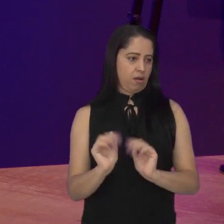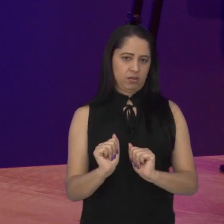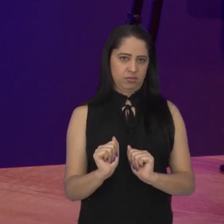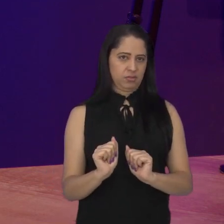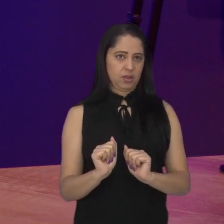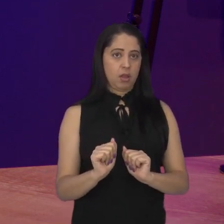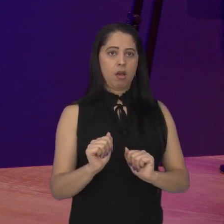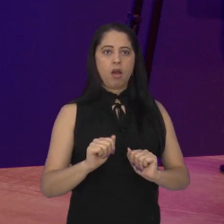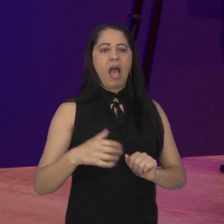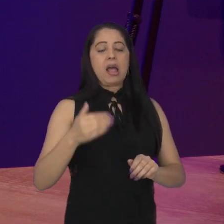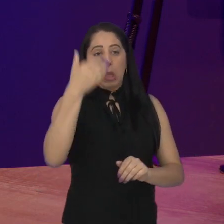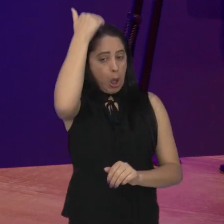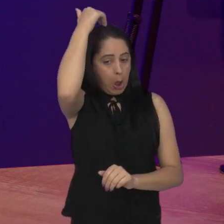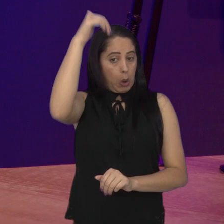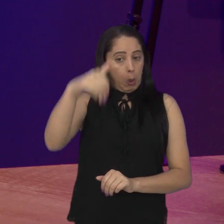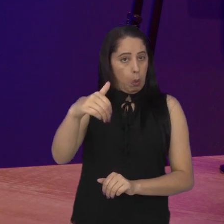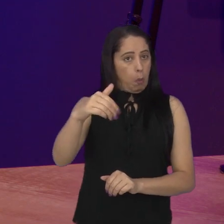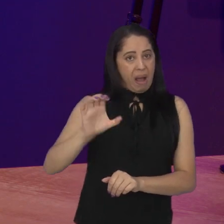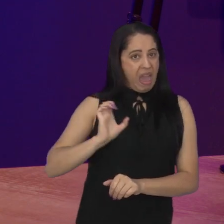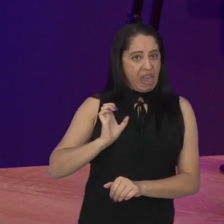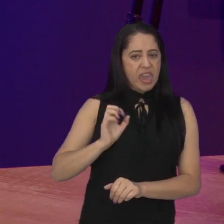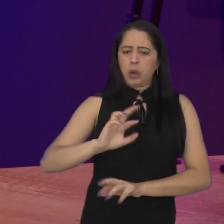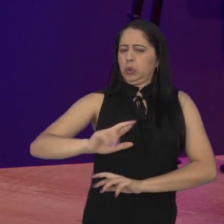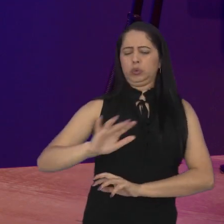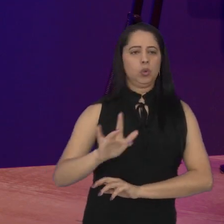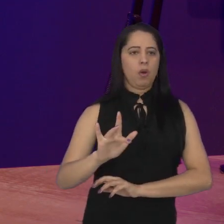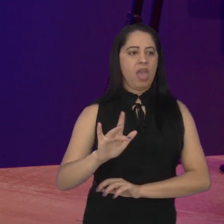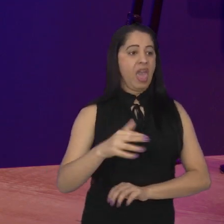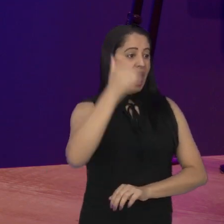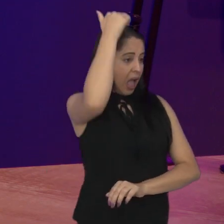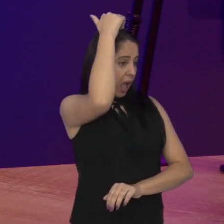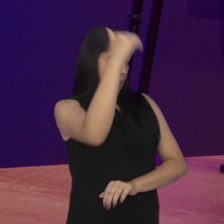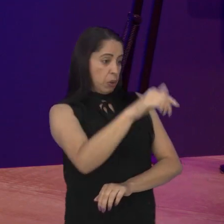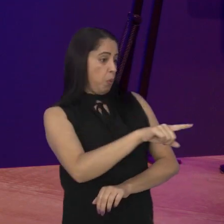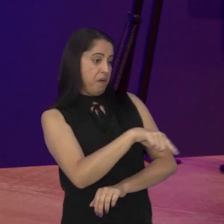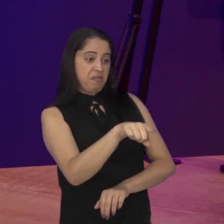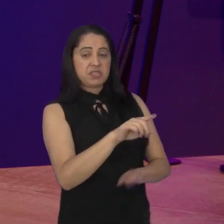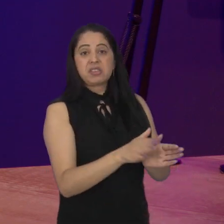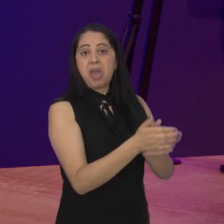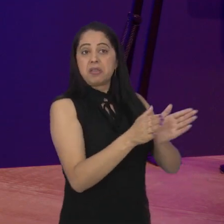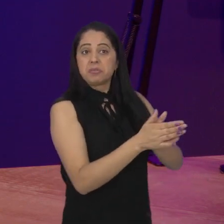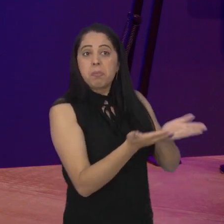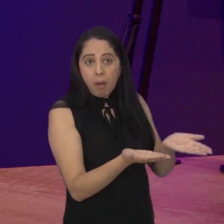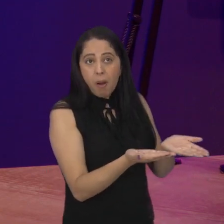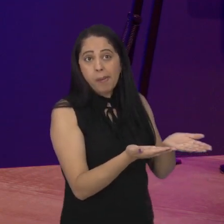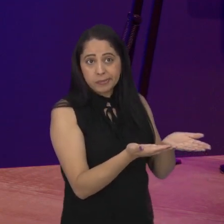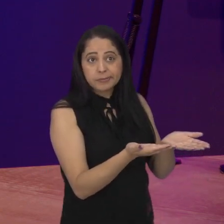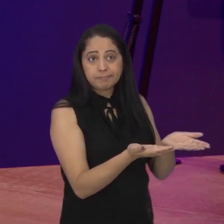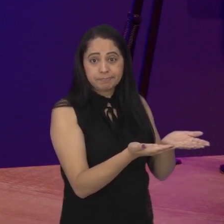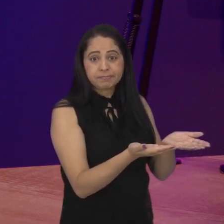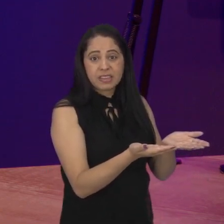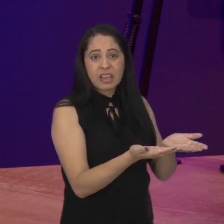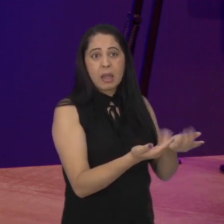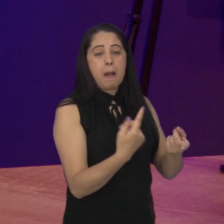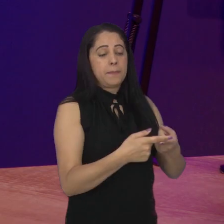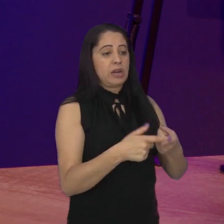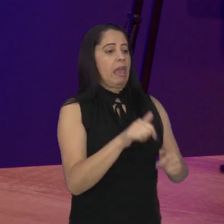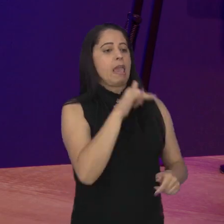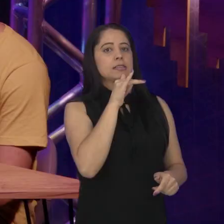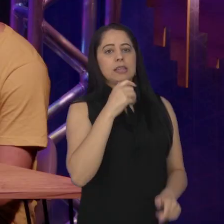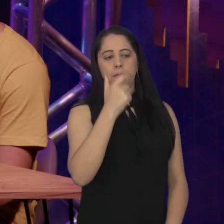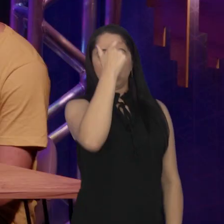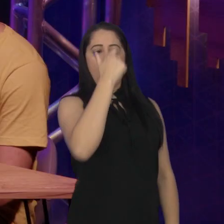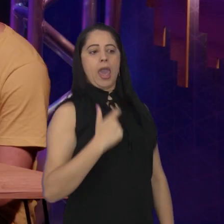que simplesmente concentra toda a riqueza e deixa o resto se ferrar. O problema seria, assim,